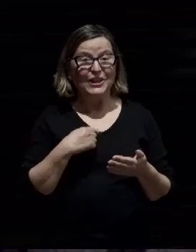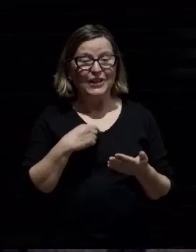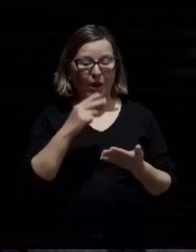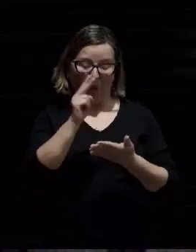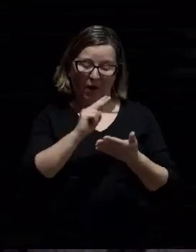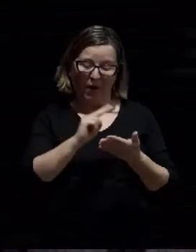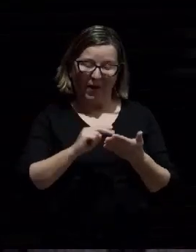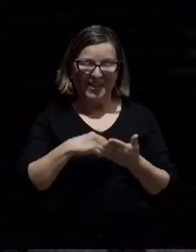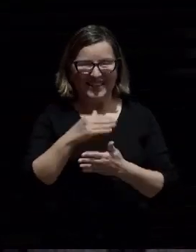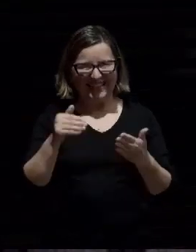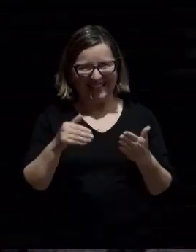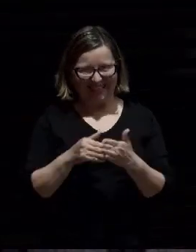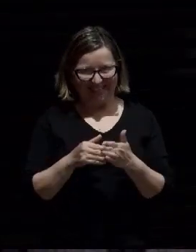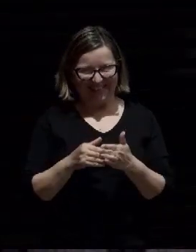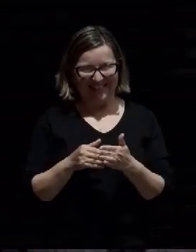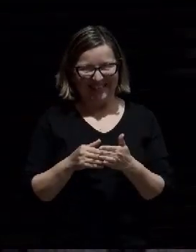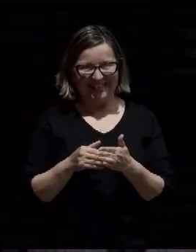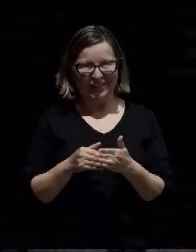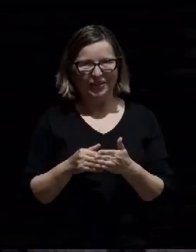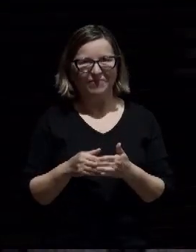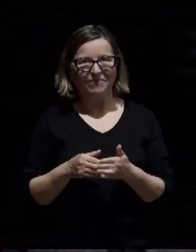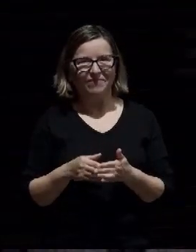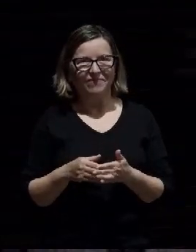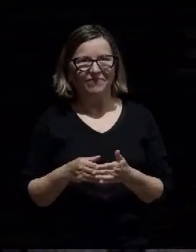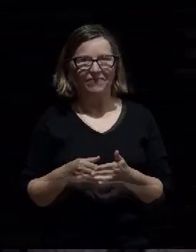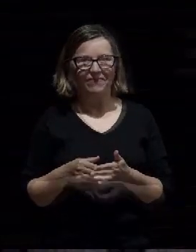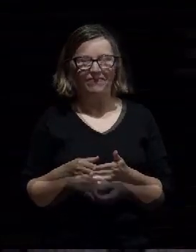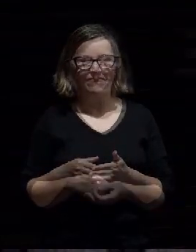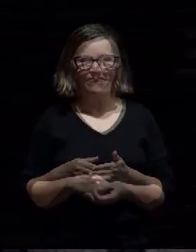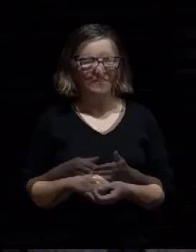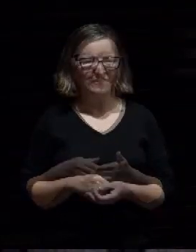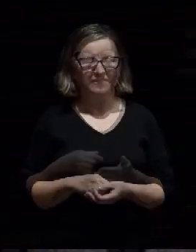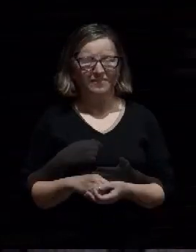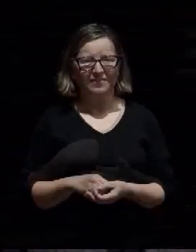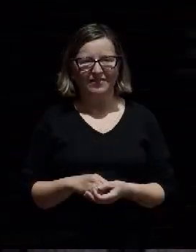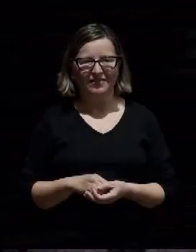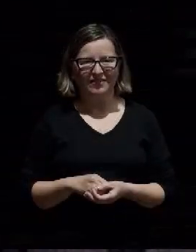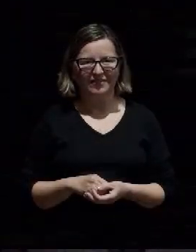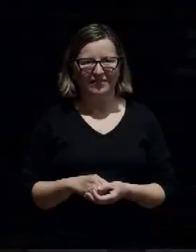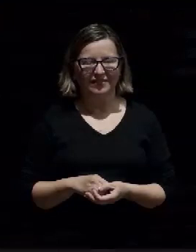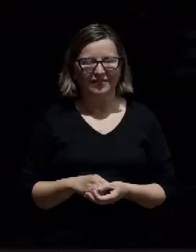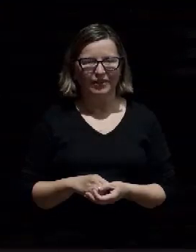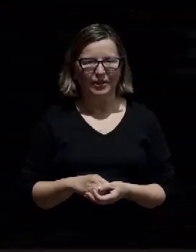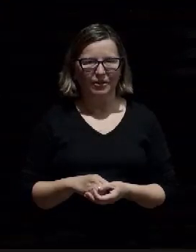estou com serviço de cabelo, barba e bigode.